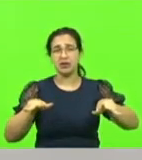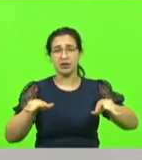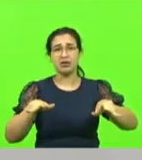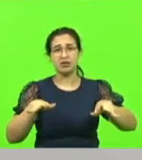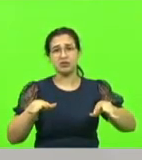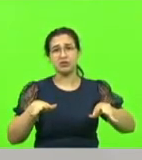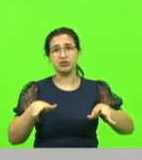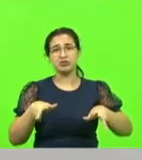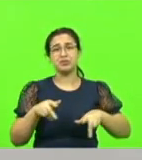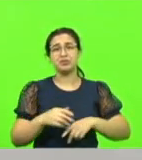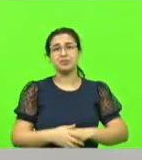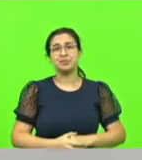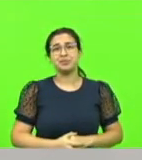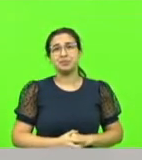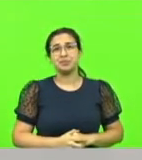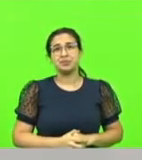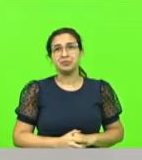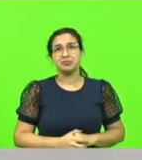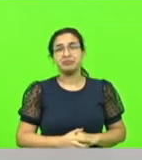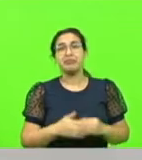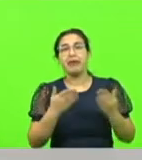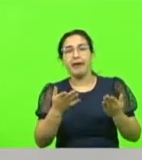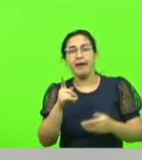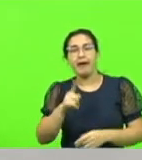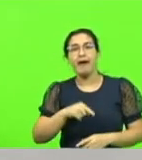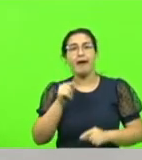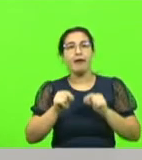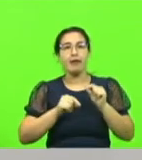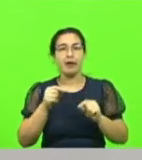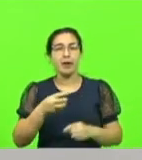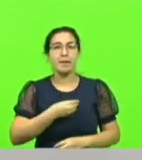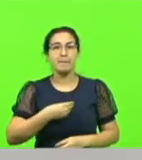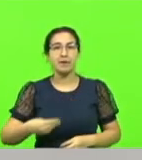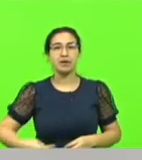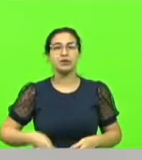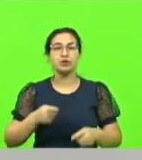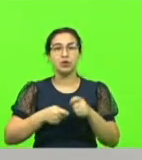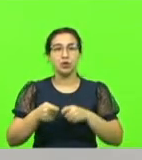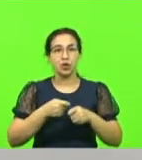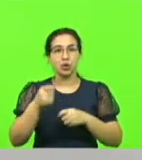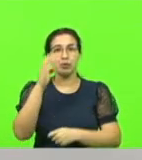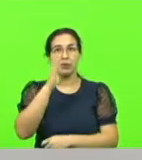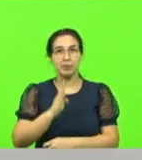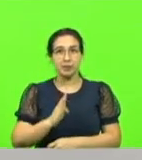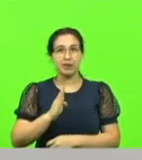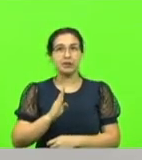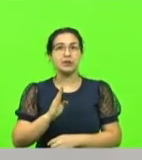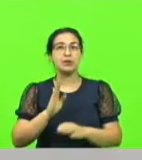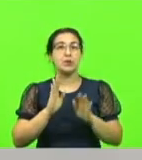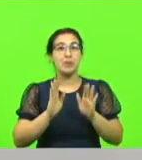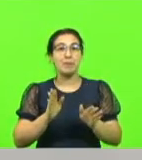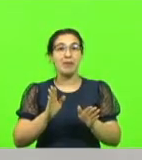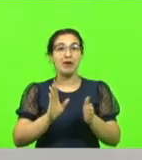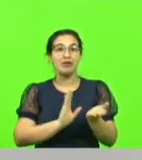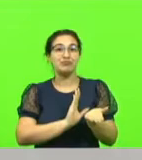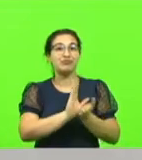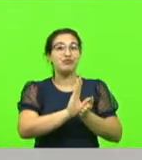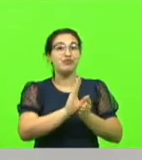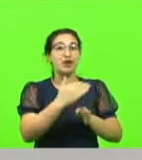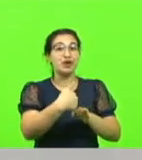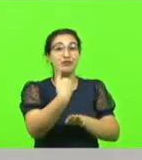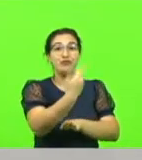lá no exterior. Ele é o ministro da Economia do Brasil e investe fora, será que é para não pagar imposto? Ou